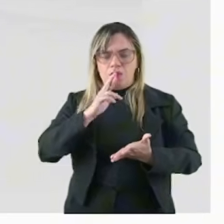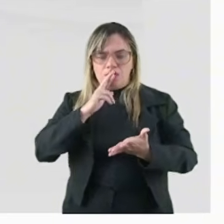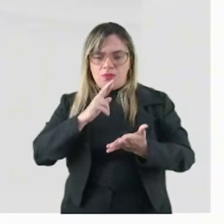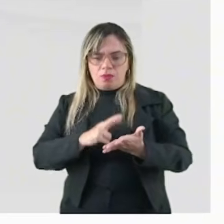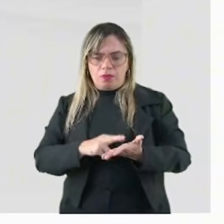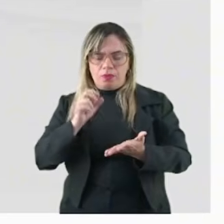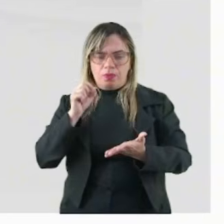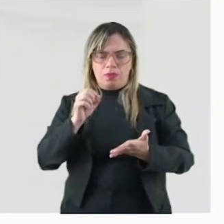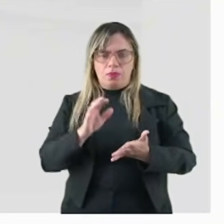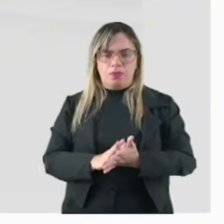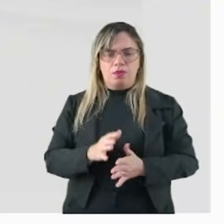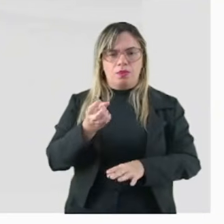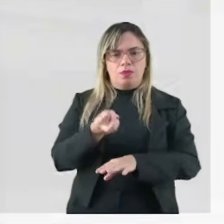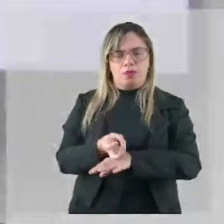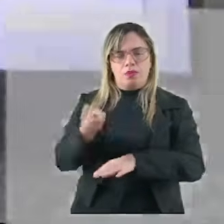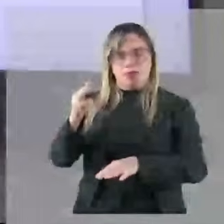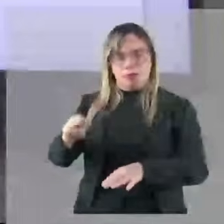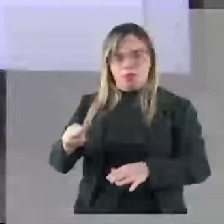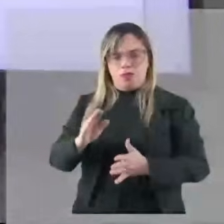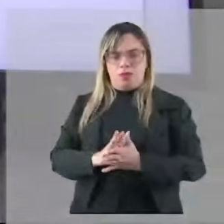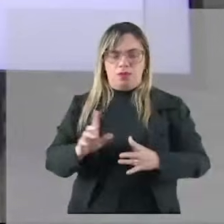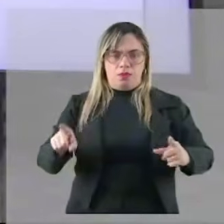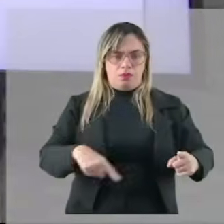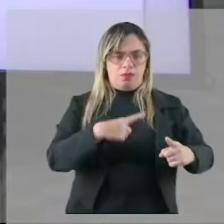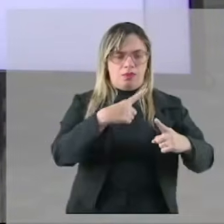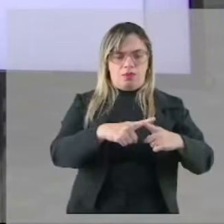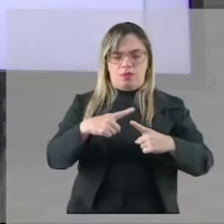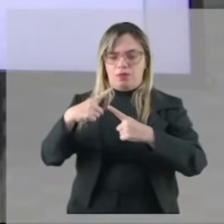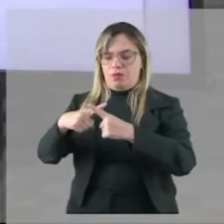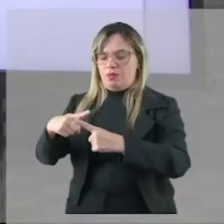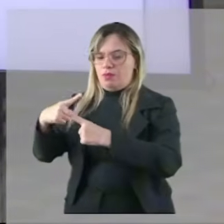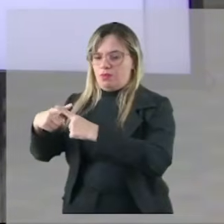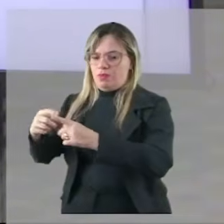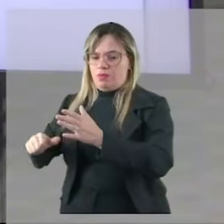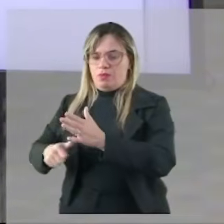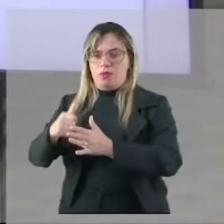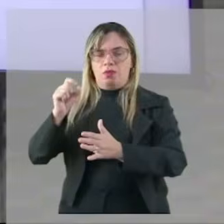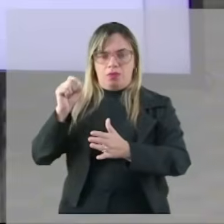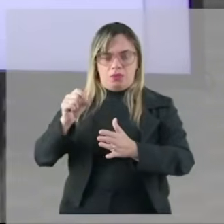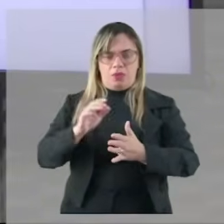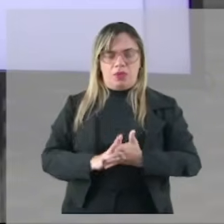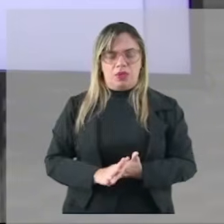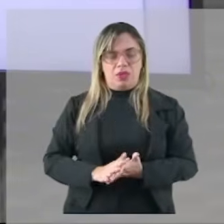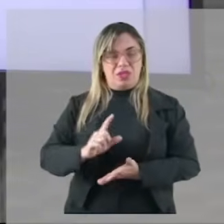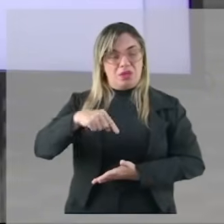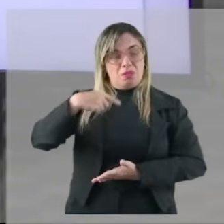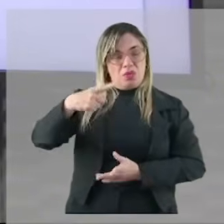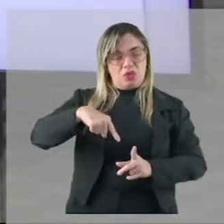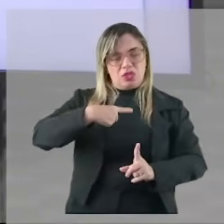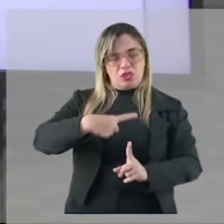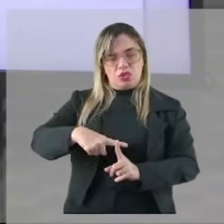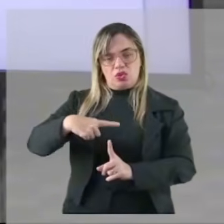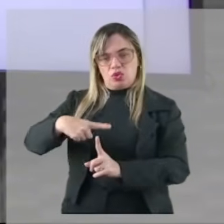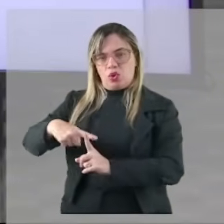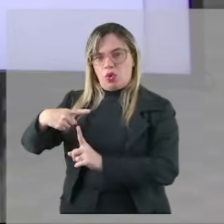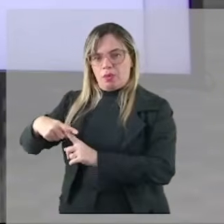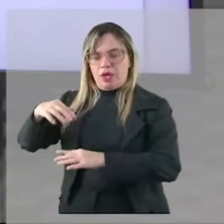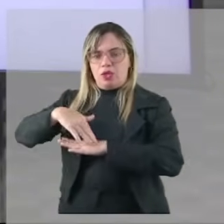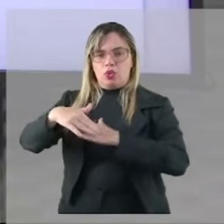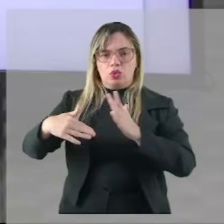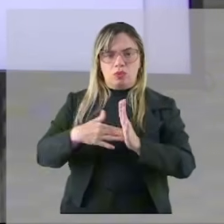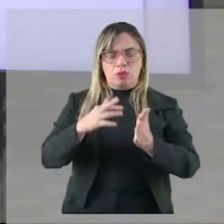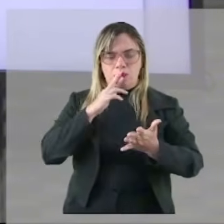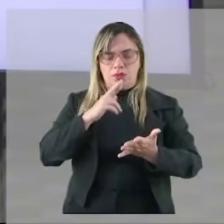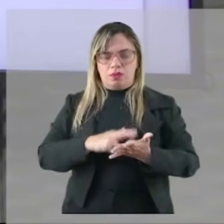matemática. Só lembra que primeiro tu multiplica para depois somar. Eu vou até dar uma ajeitada aqui, ó. Sai aqui um pouquinho,